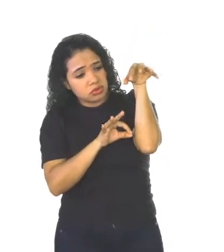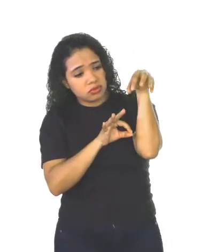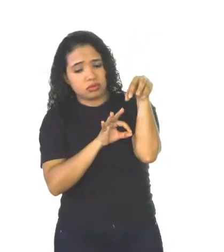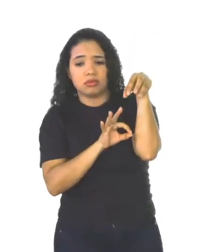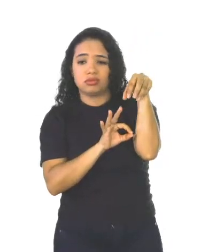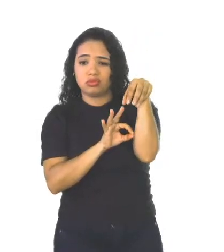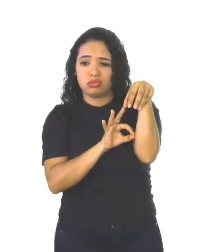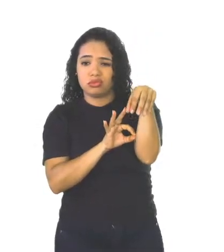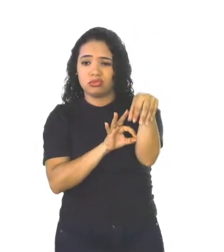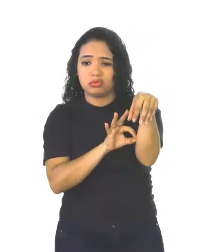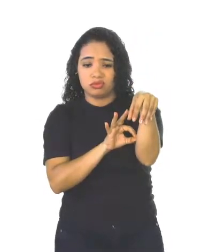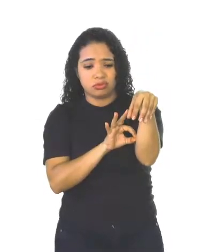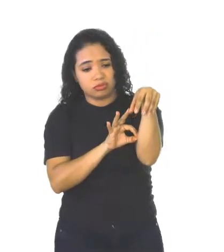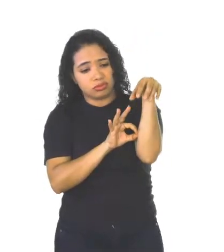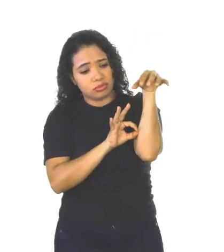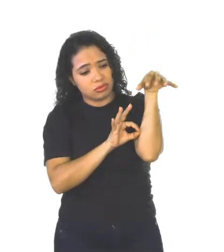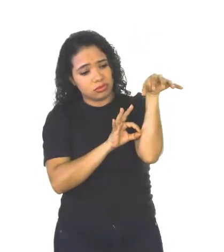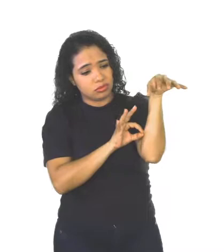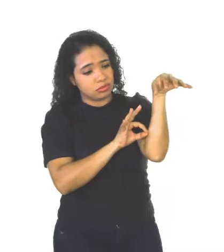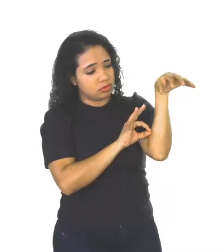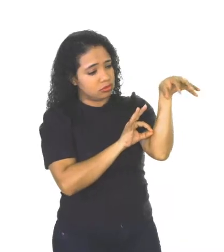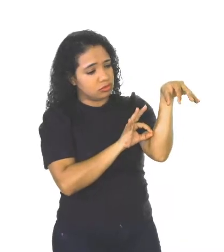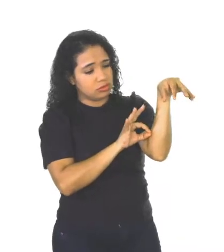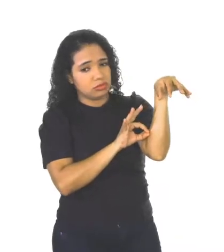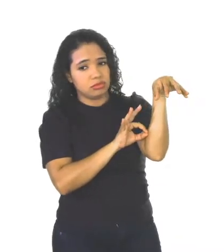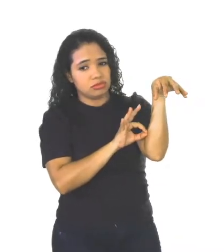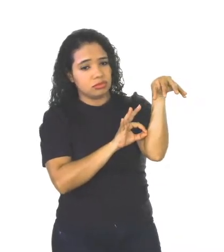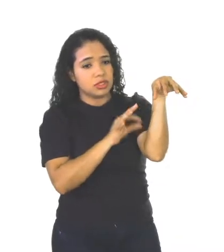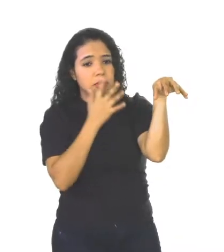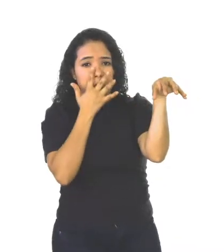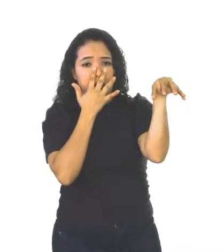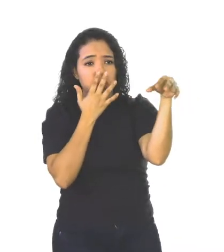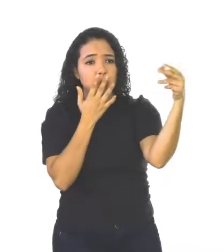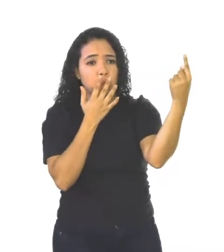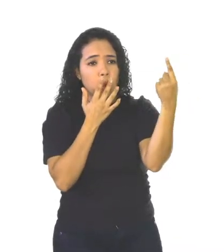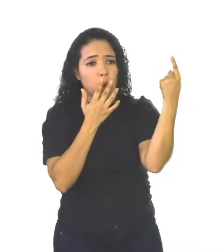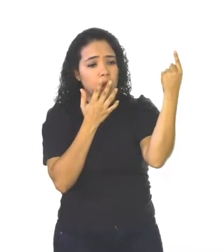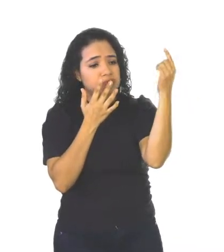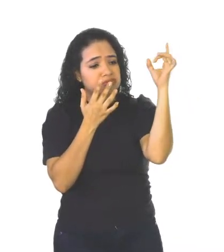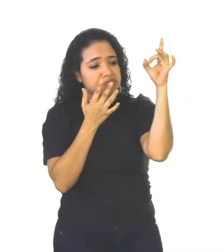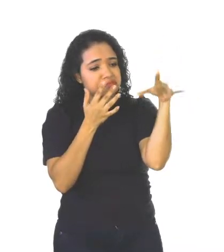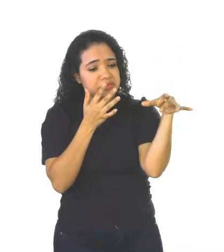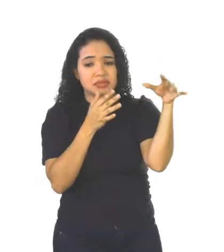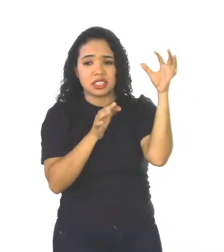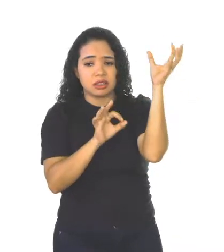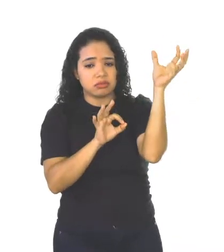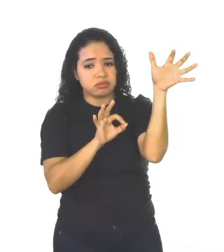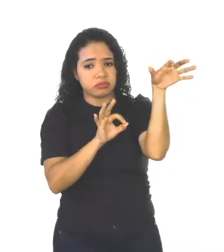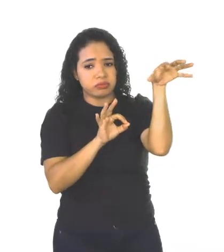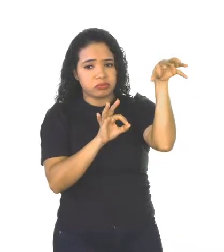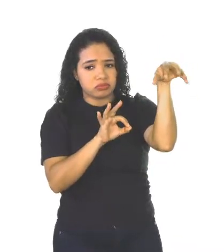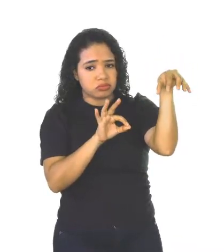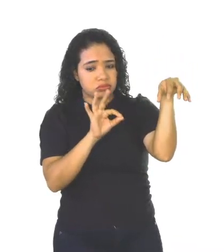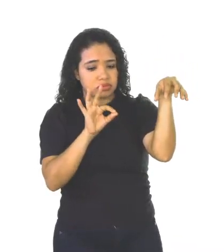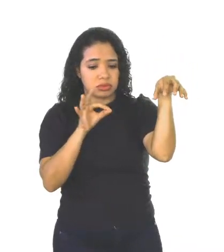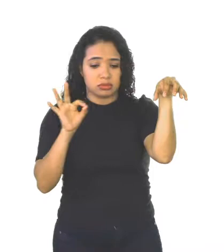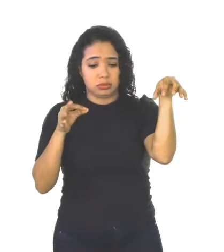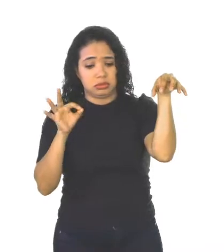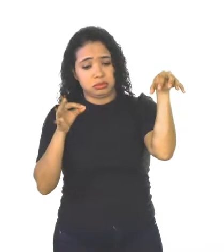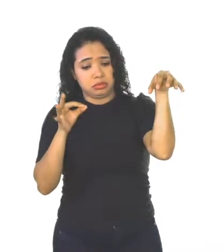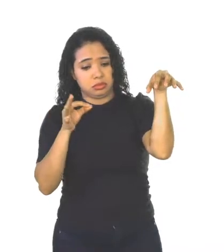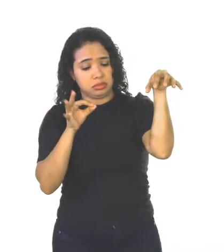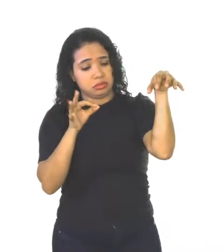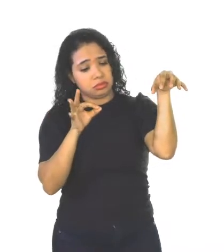canteiro, no meio da grama alta e abandonada. Por estar assim cabisbaixo, Dodô, que